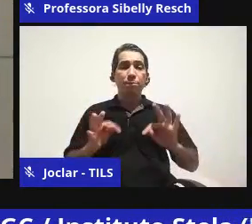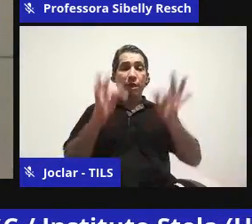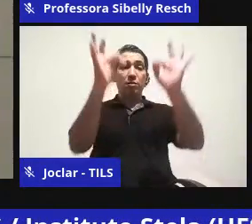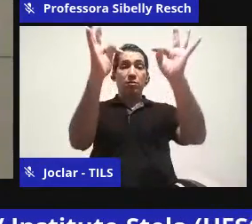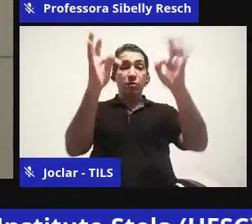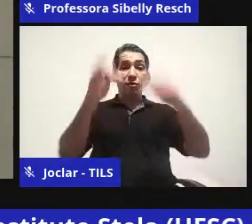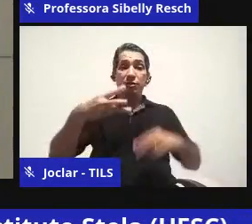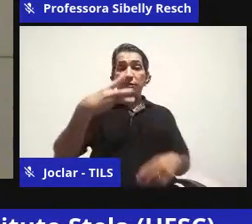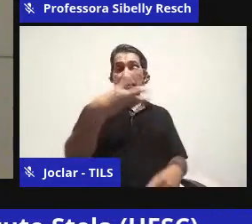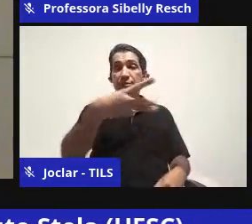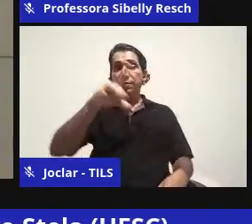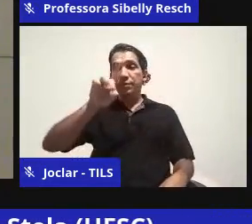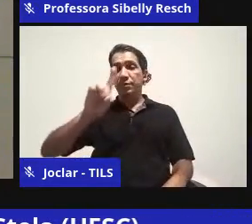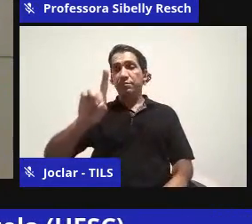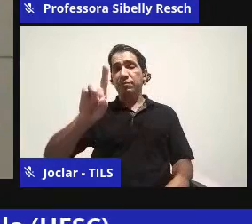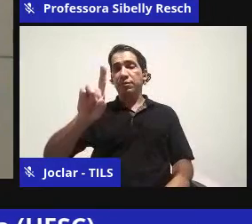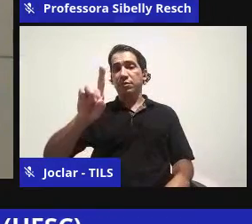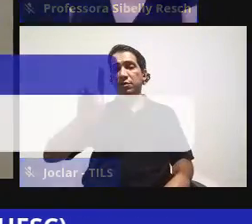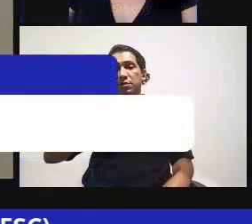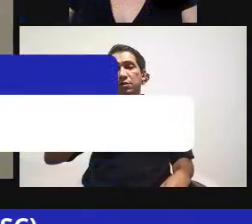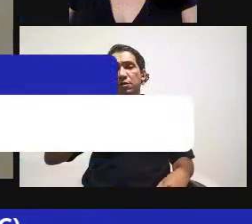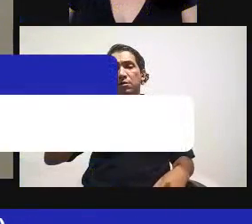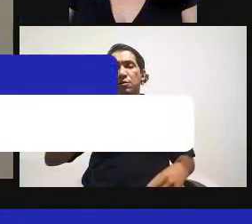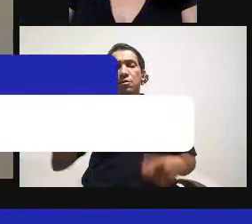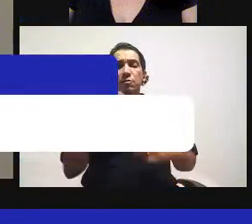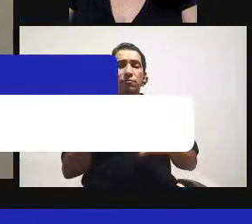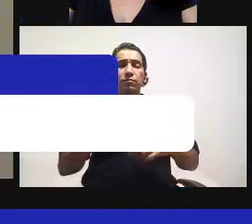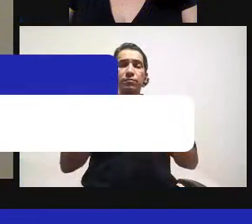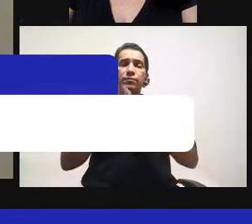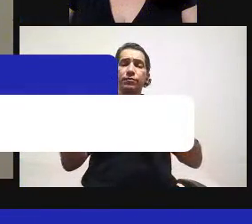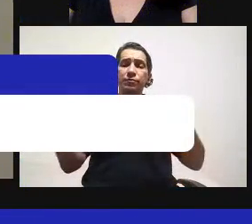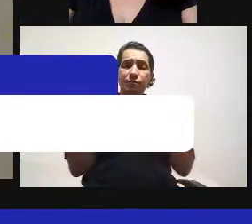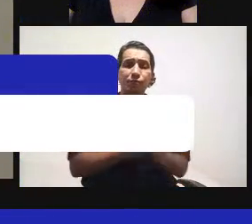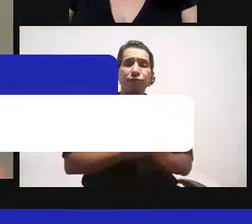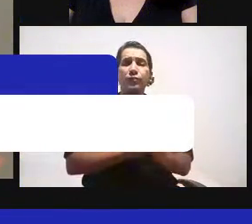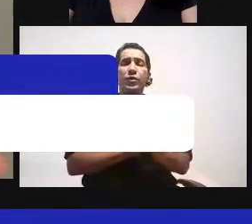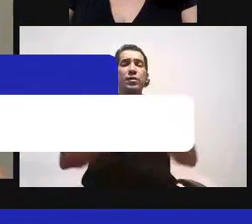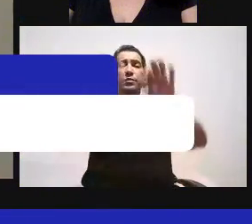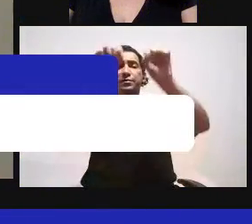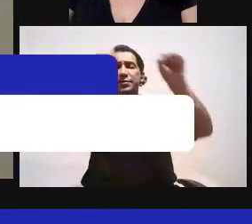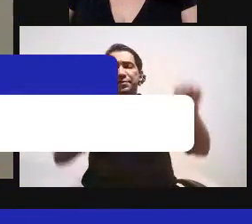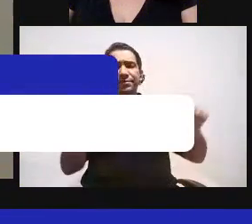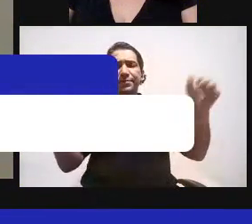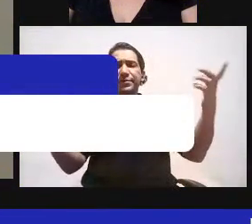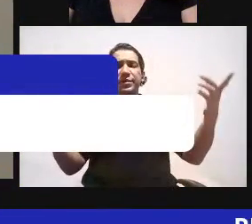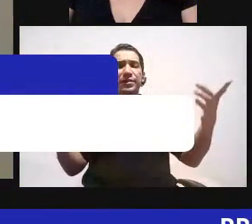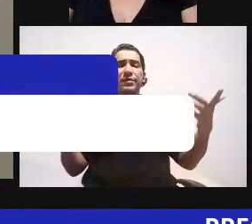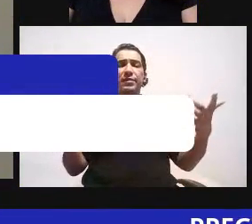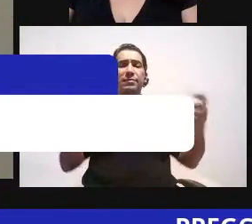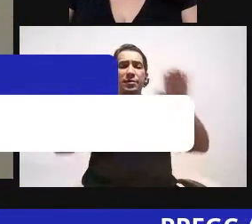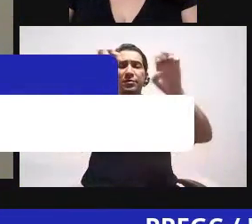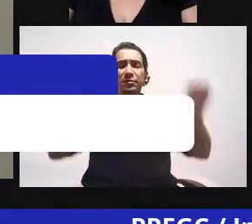todos os processos de fabricação que nós conhecemos da era industrial, seja